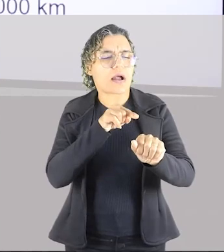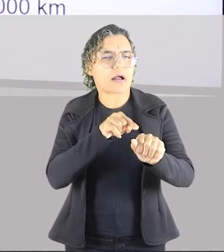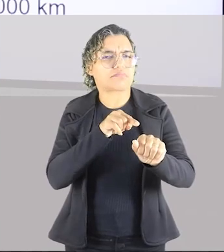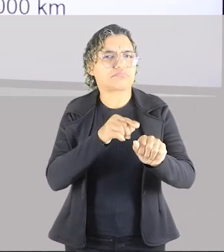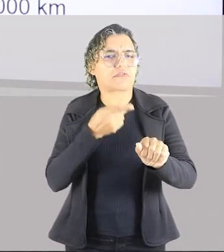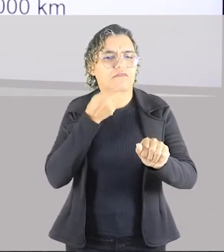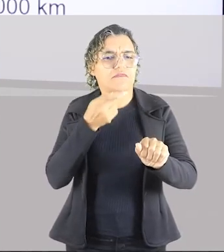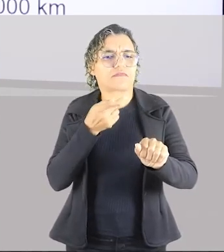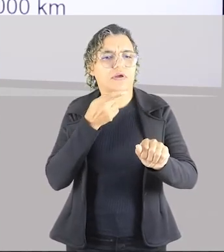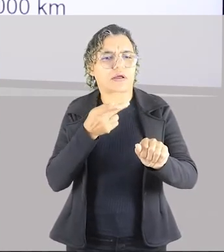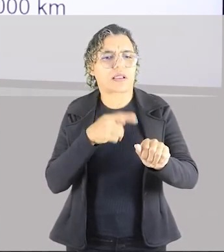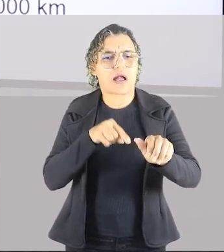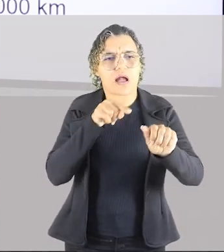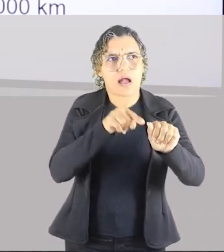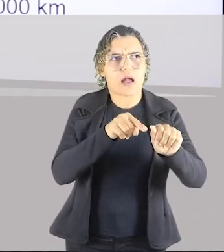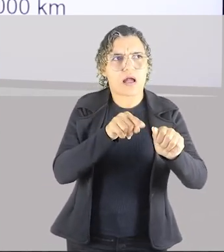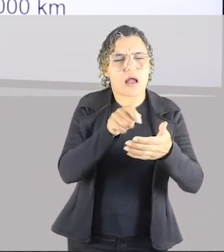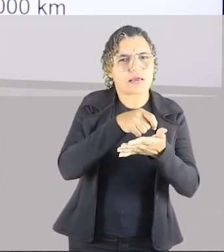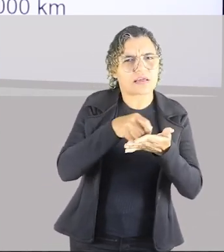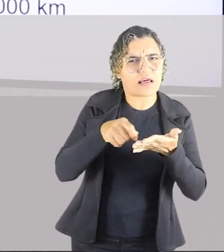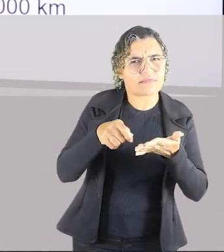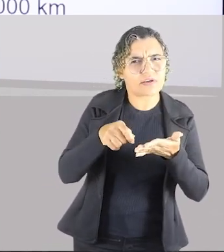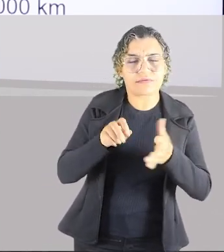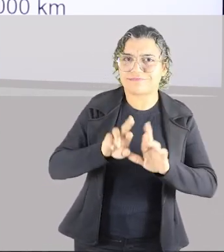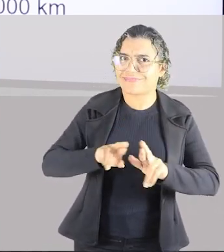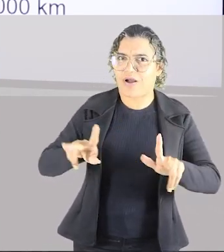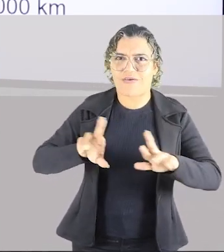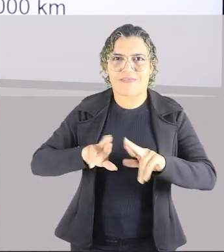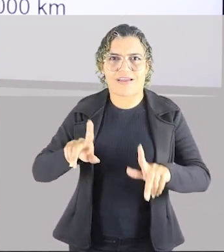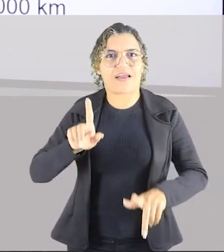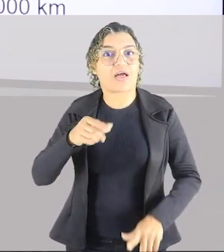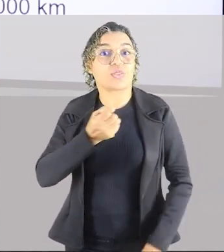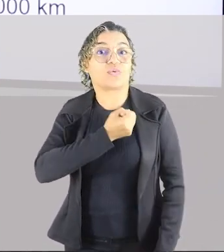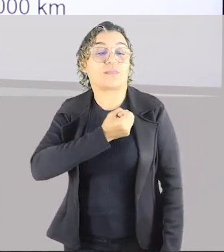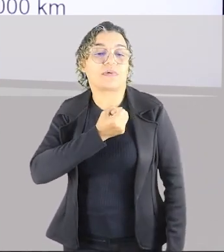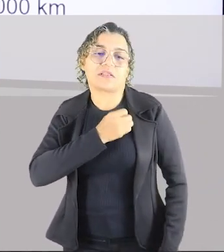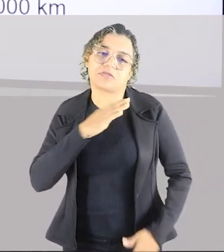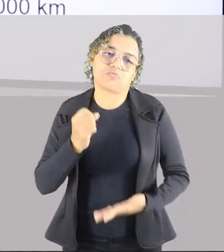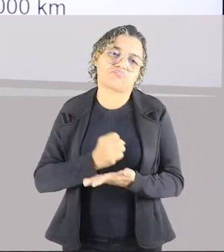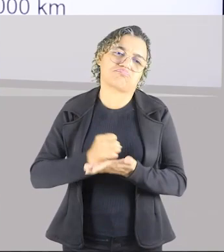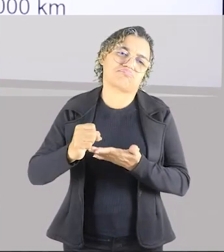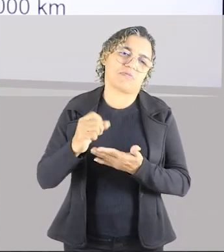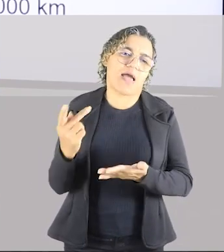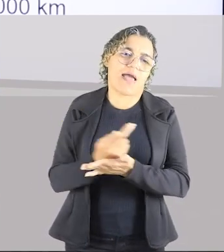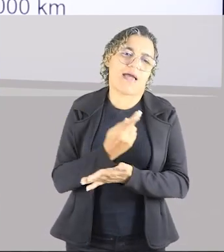A é do tipo gráfica? Não, é numérica. Já foi, passou.